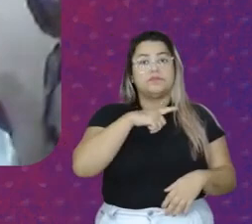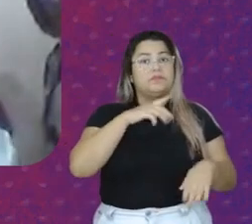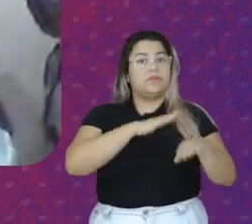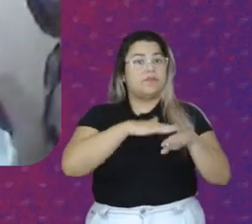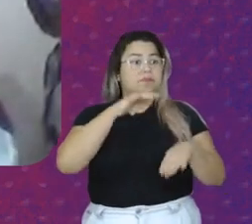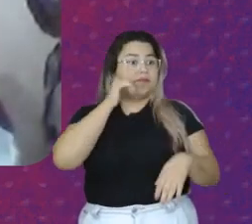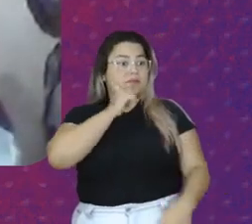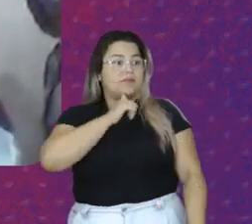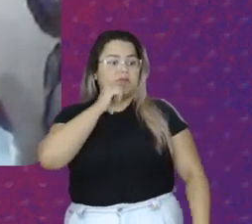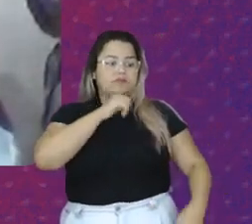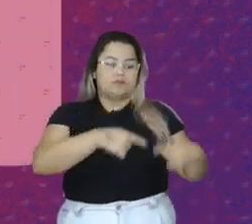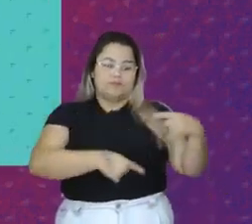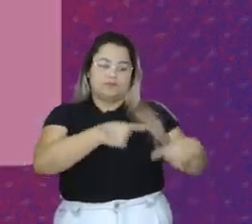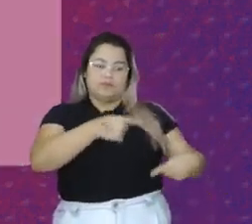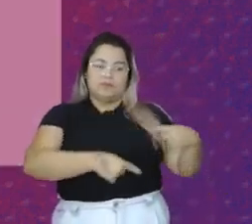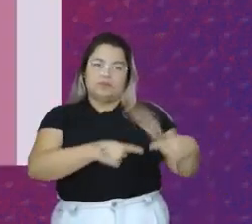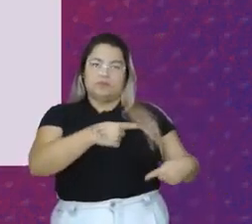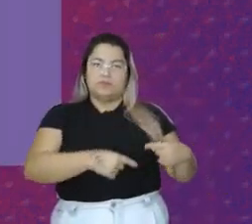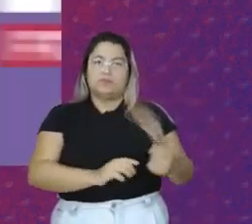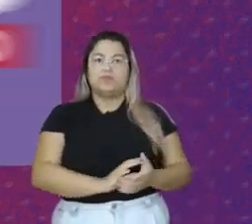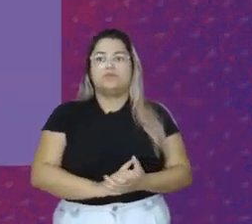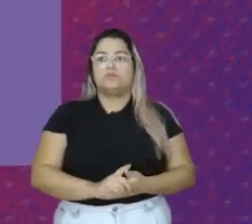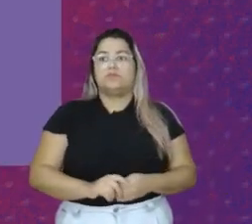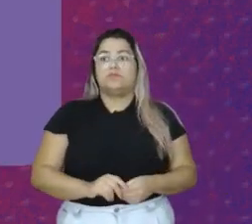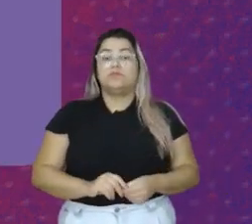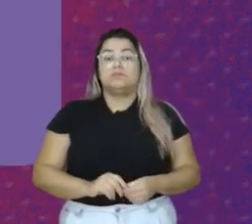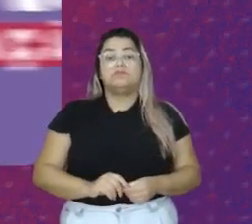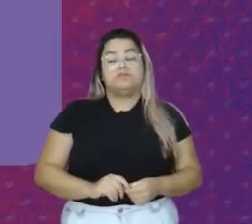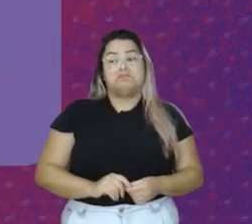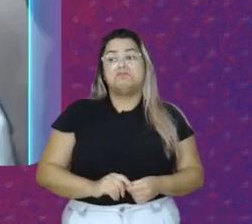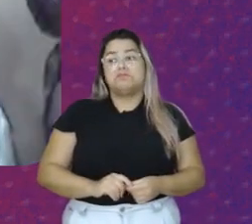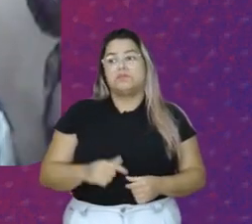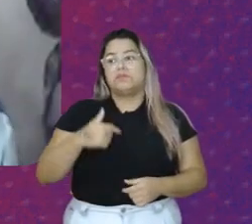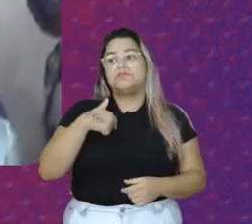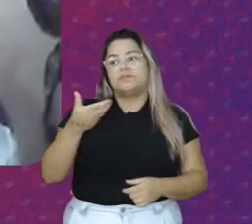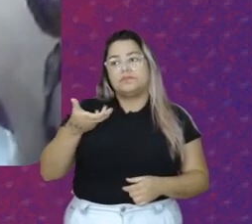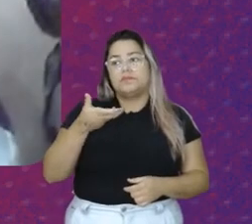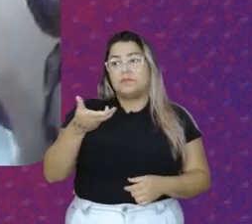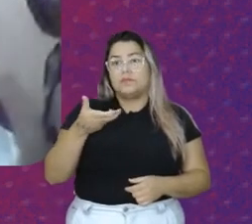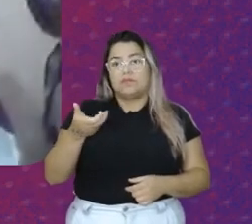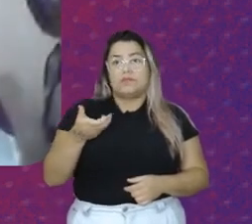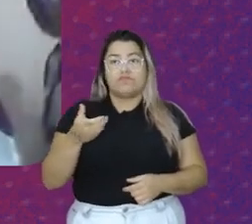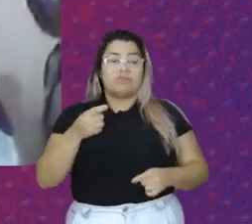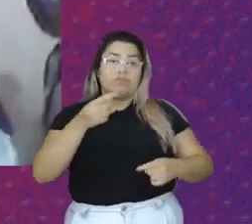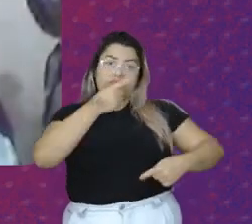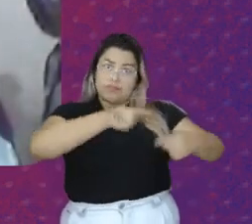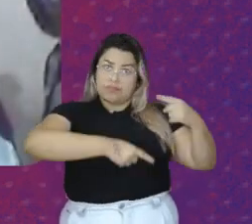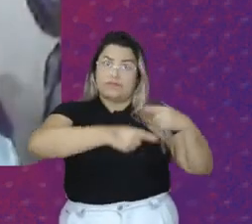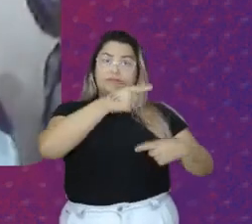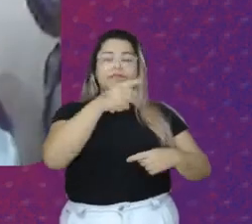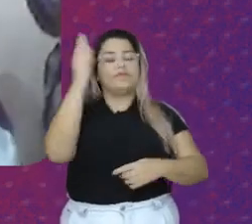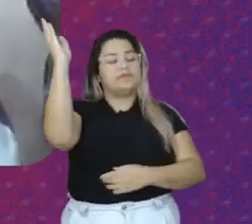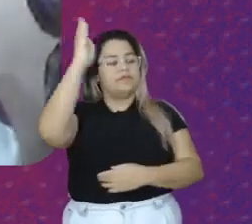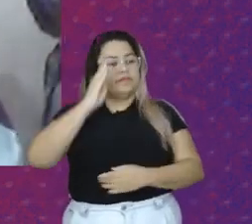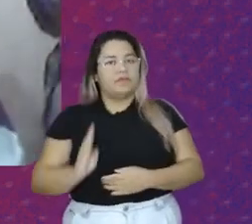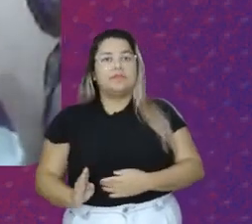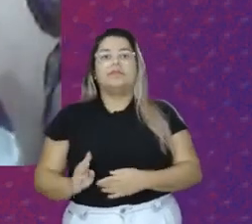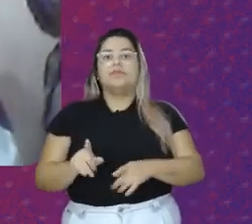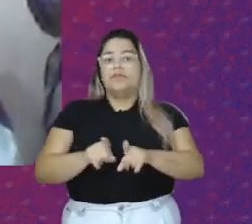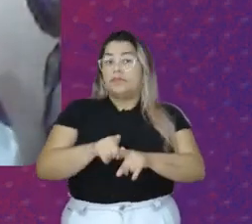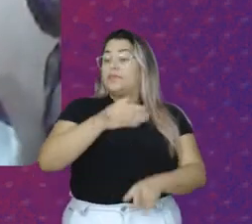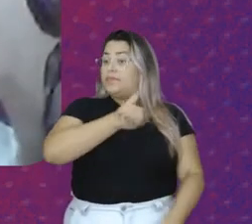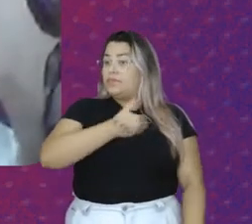negras nessa disputa. Olha, eu pretendo, nessa reconstrução do Brasil, no